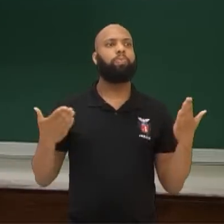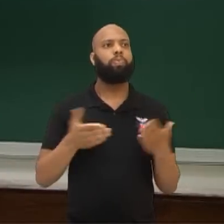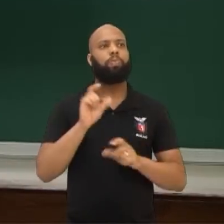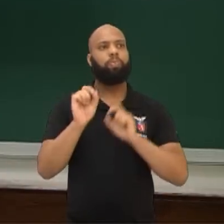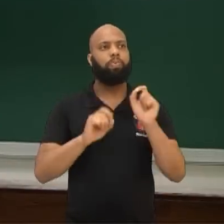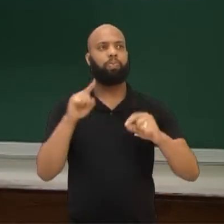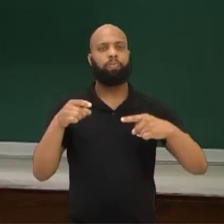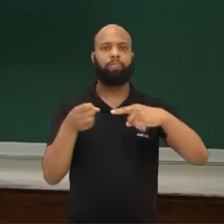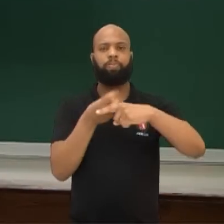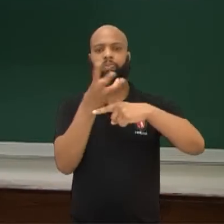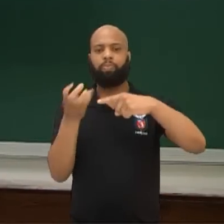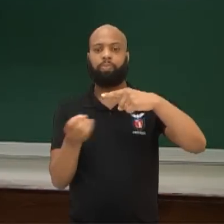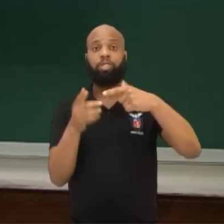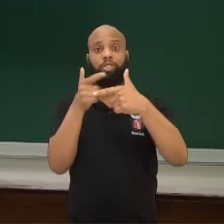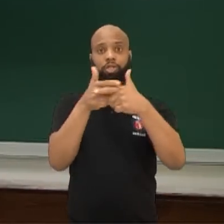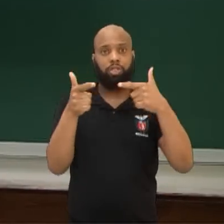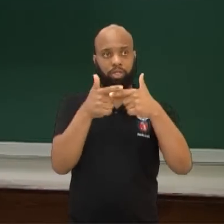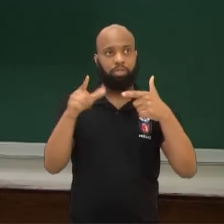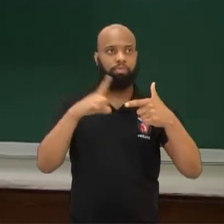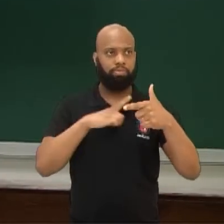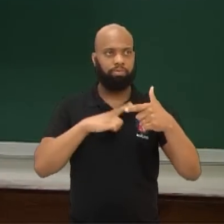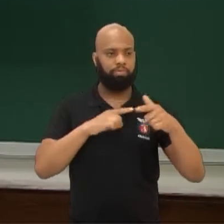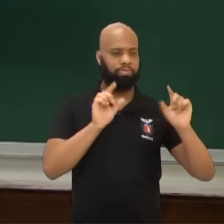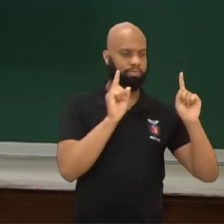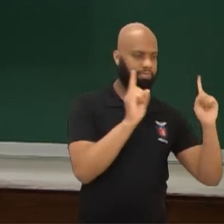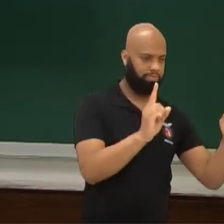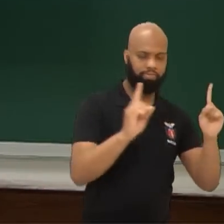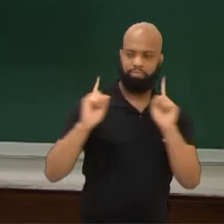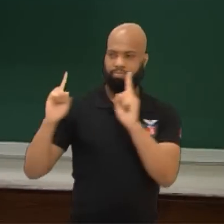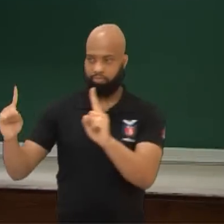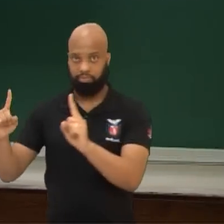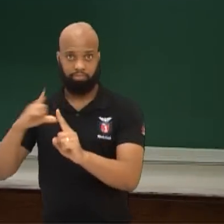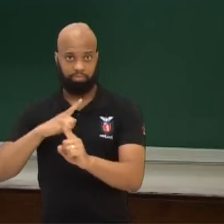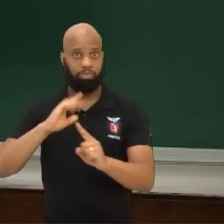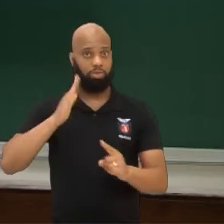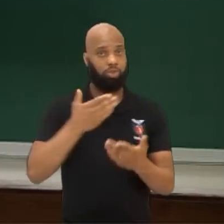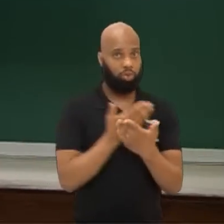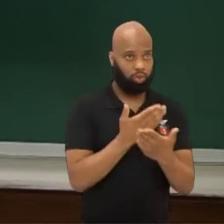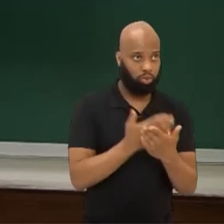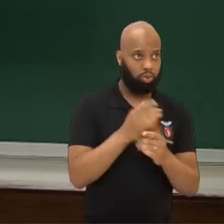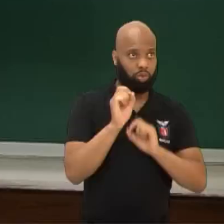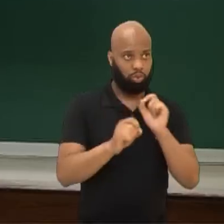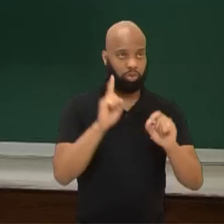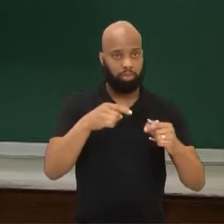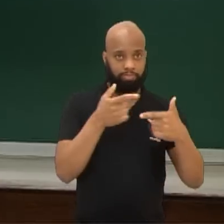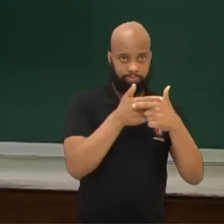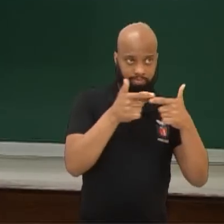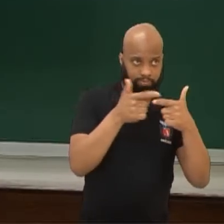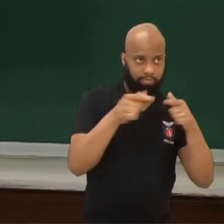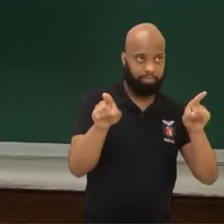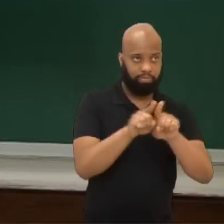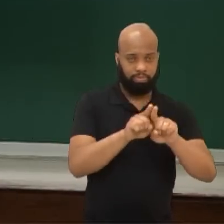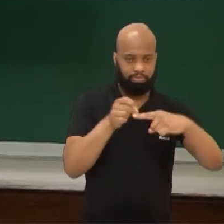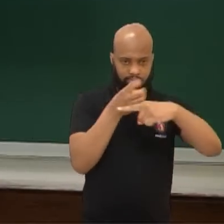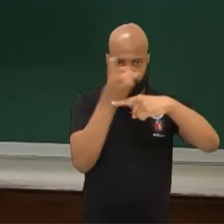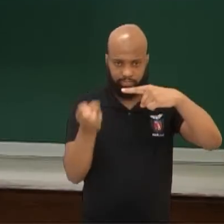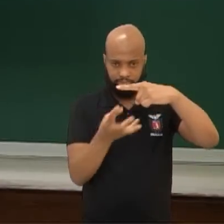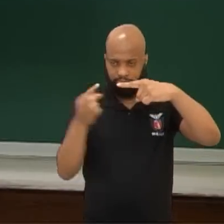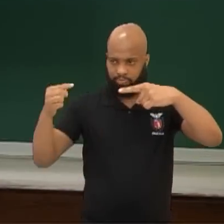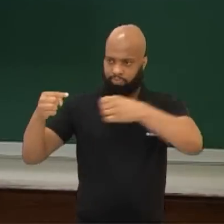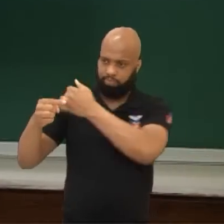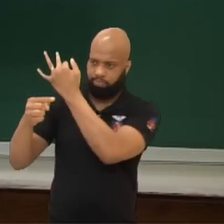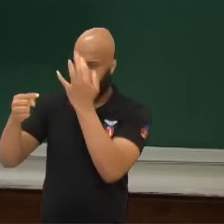para razão entre segmentos. A gente já viu razão e proporção, certo? Agora a gente vai ver